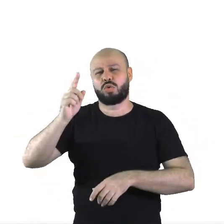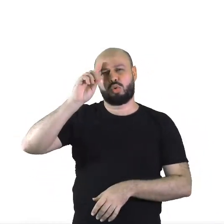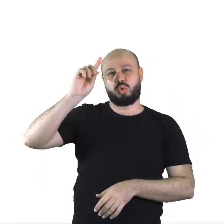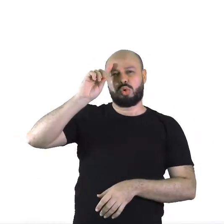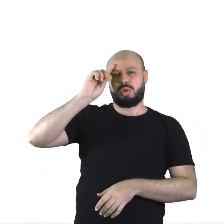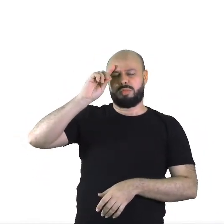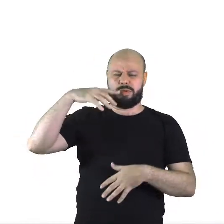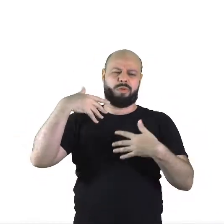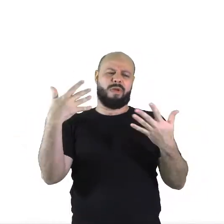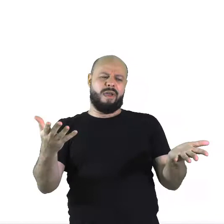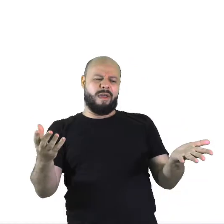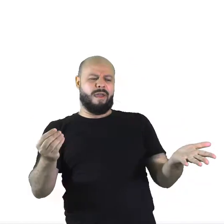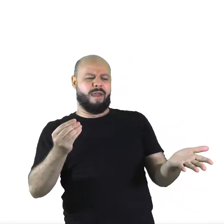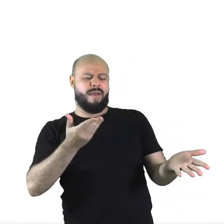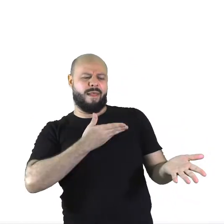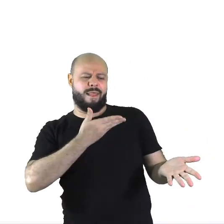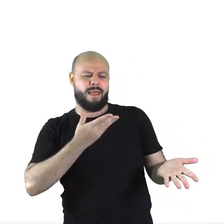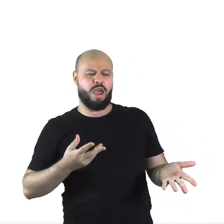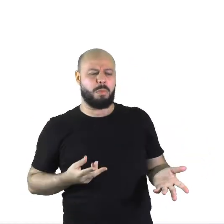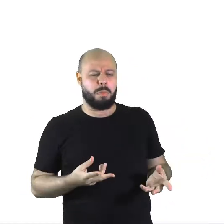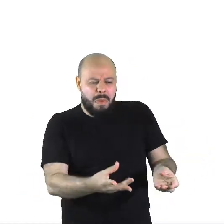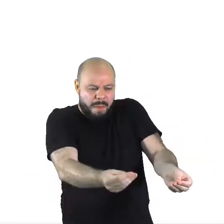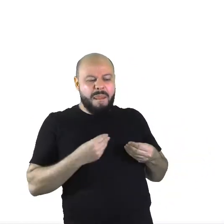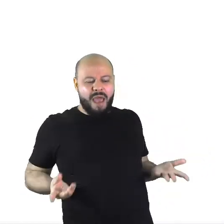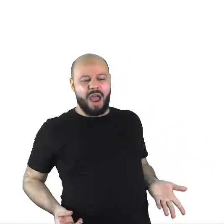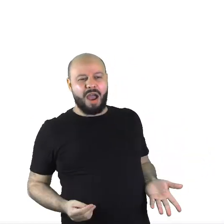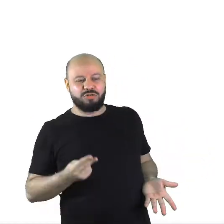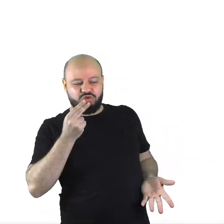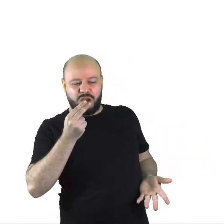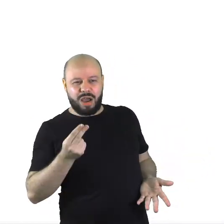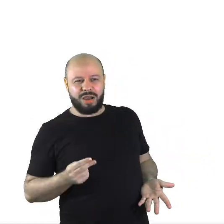deixa disso, camarada, me dá um cigarro.